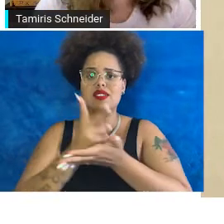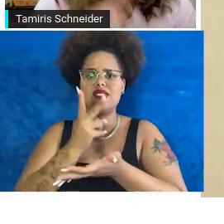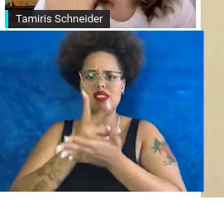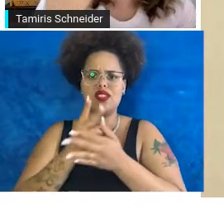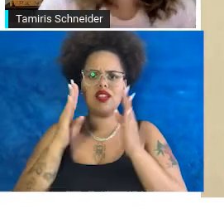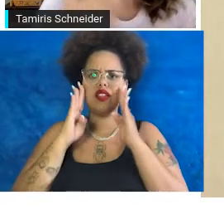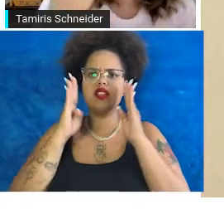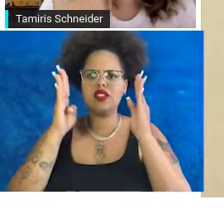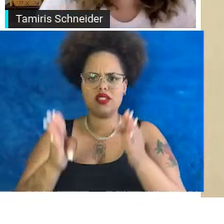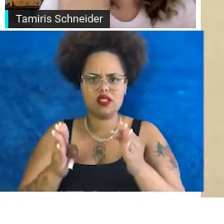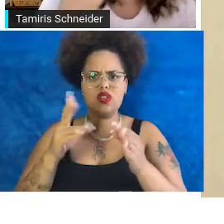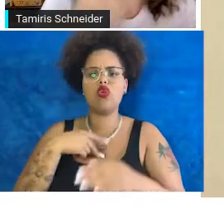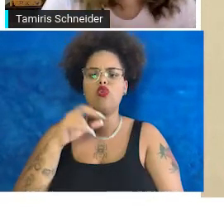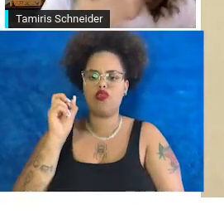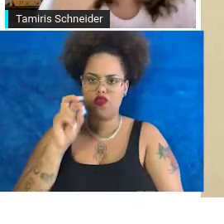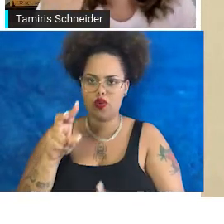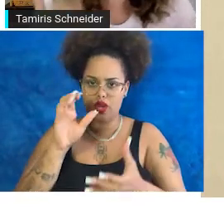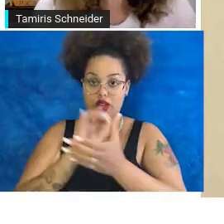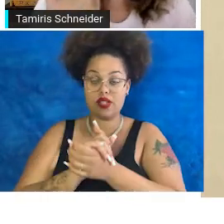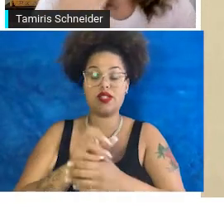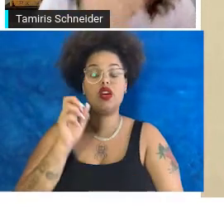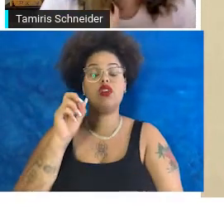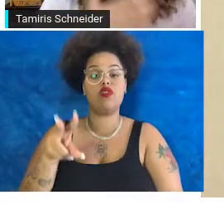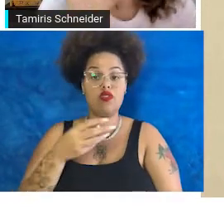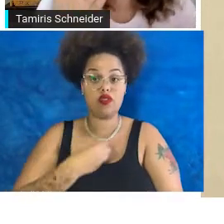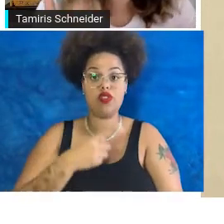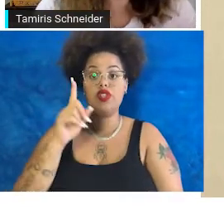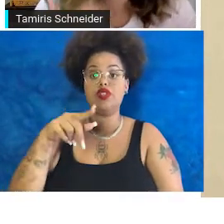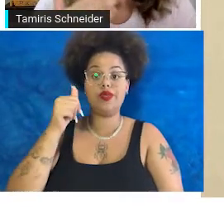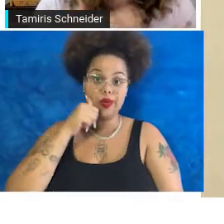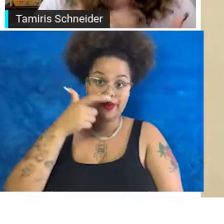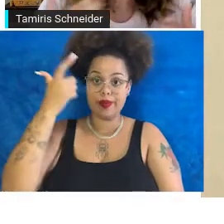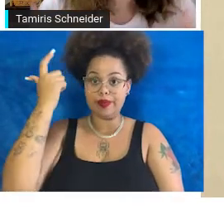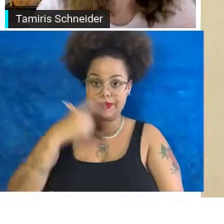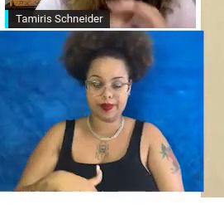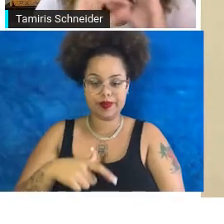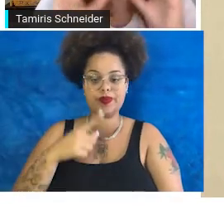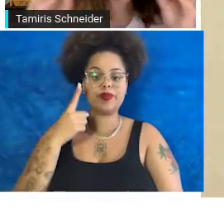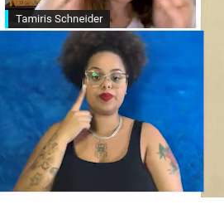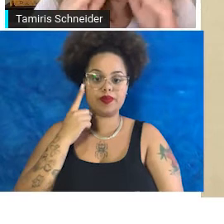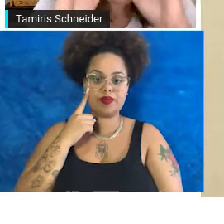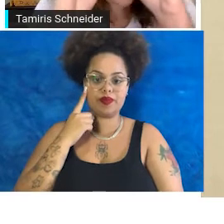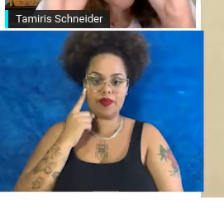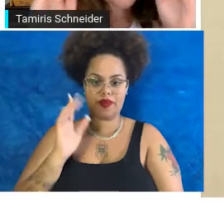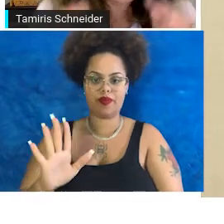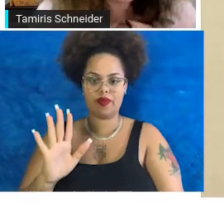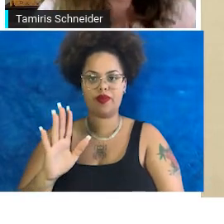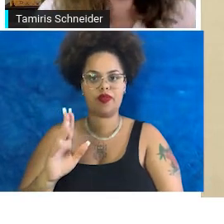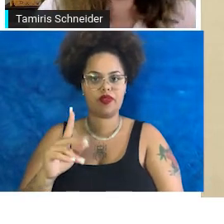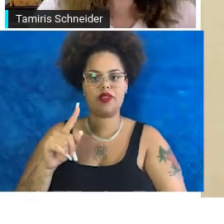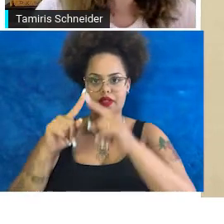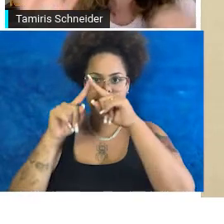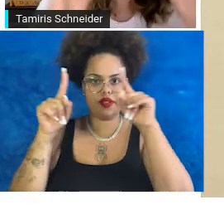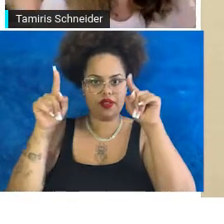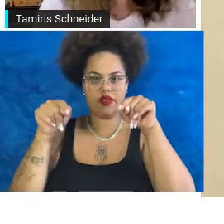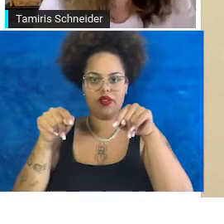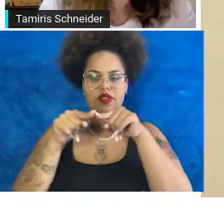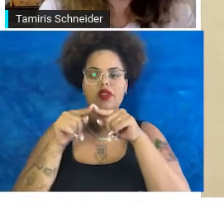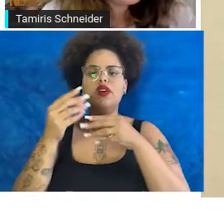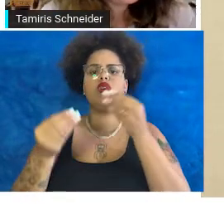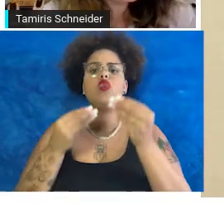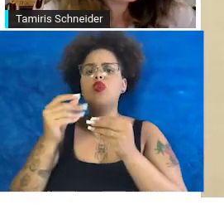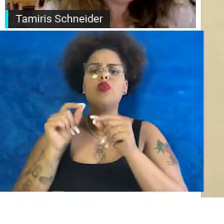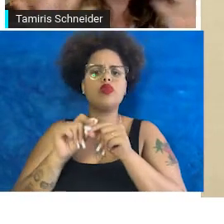essa questão de vou casar, vou viver assim, sou uma mulher assim, e olha só, nesse quadradinho, né? Como